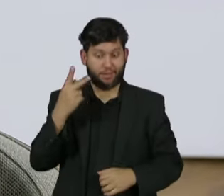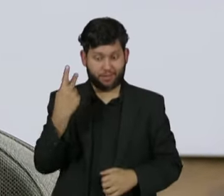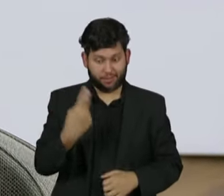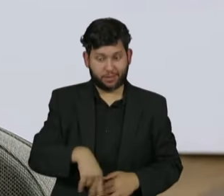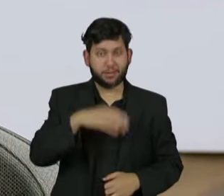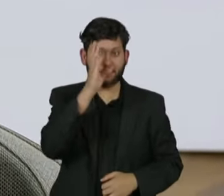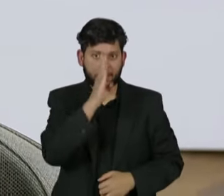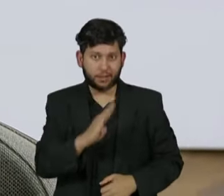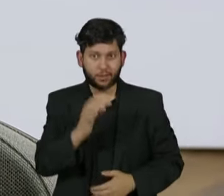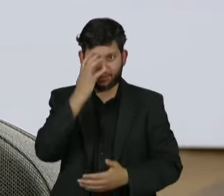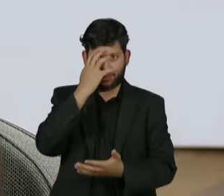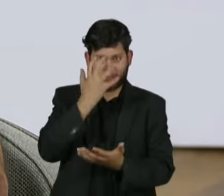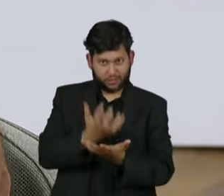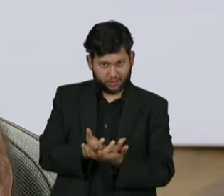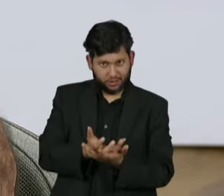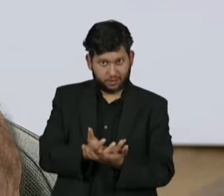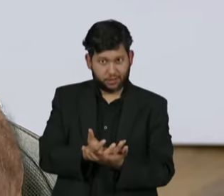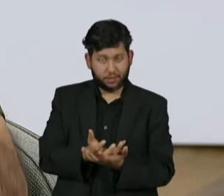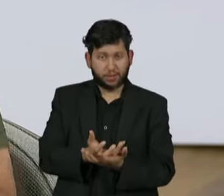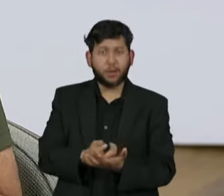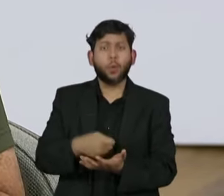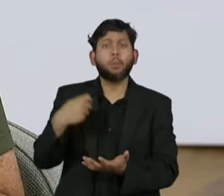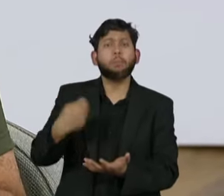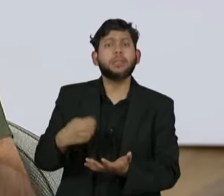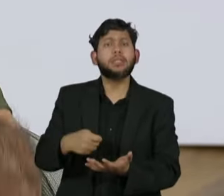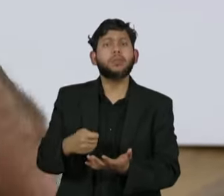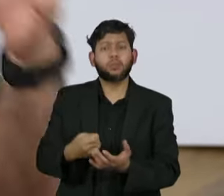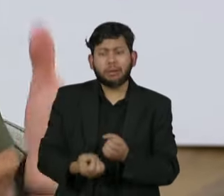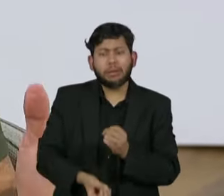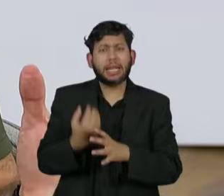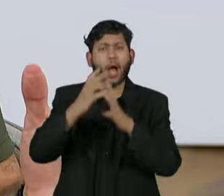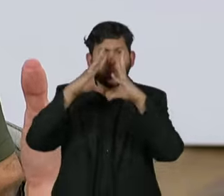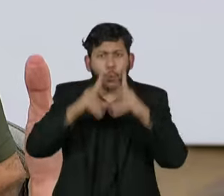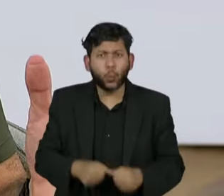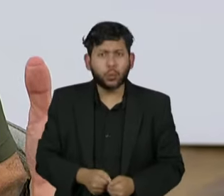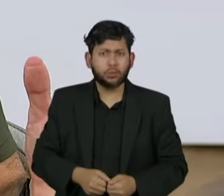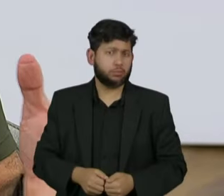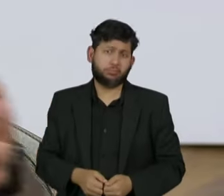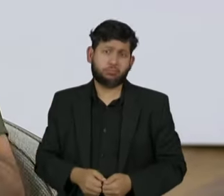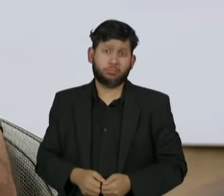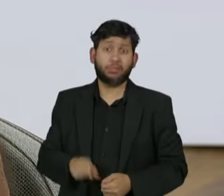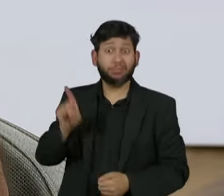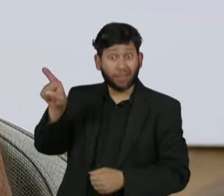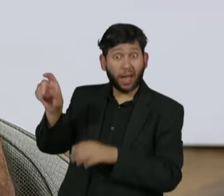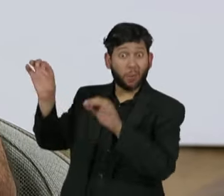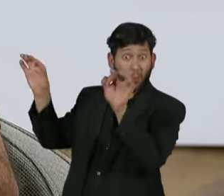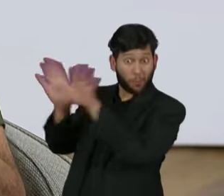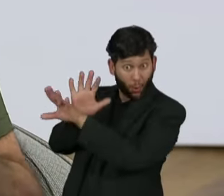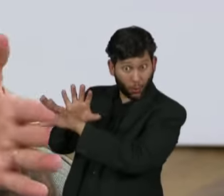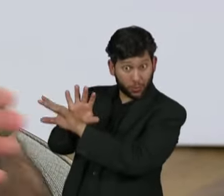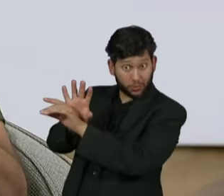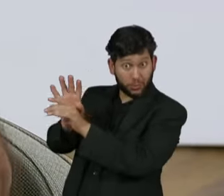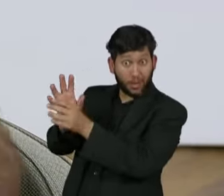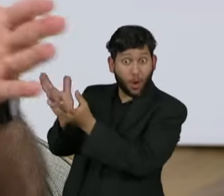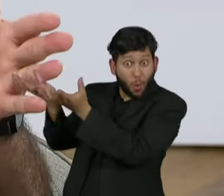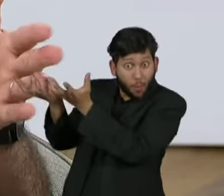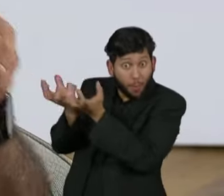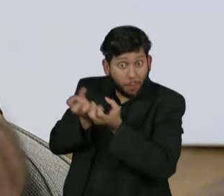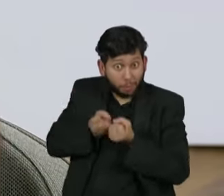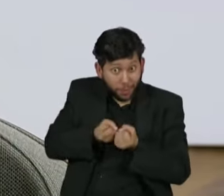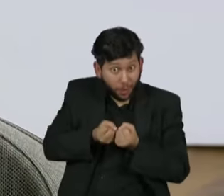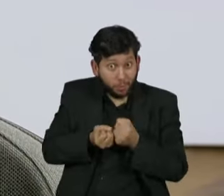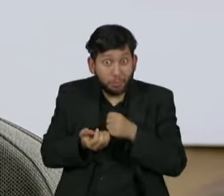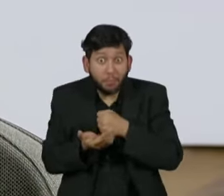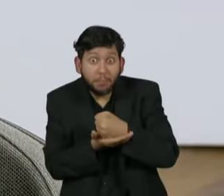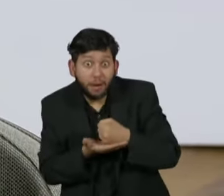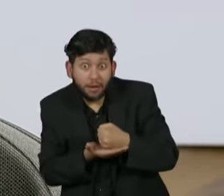inteligências artificiais a gente não precisa desenvolver tudo a gente parte de uma coisa que existe usa isso como infraestrutura e